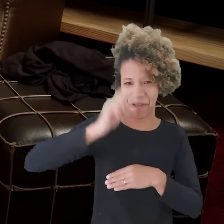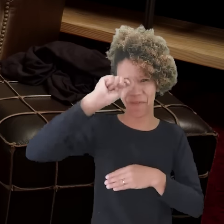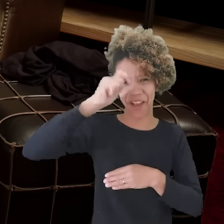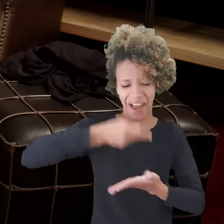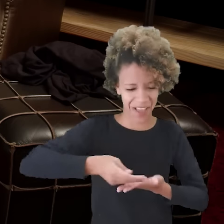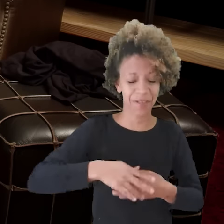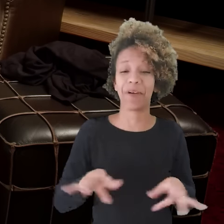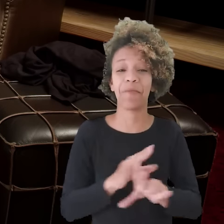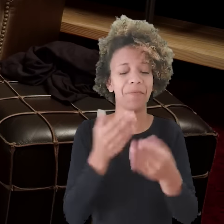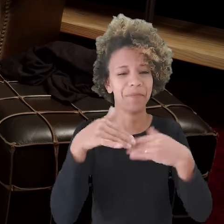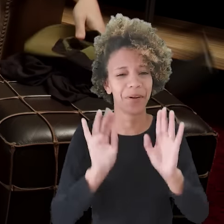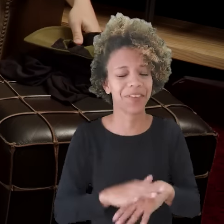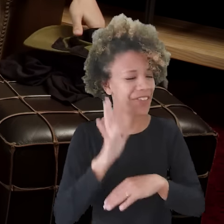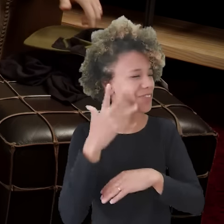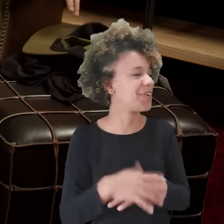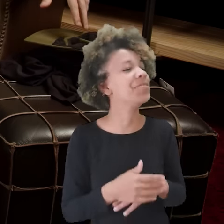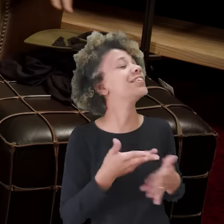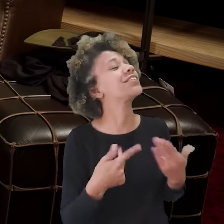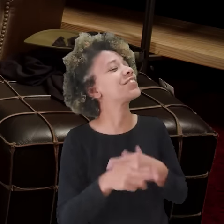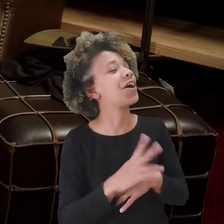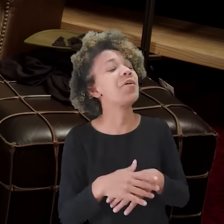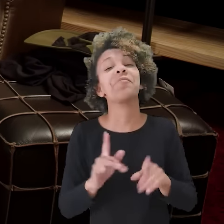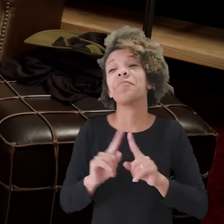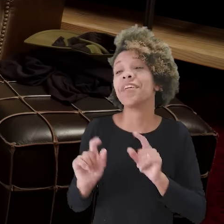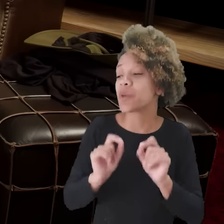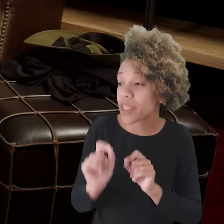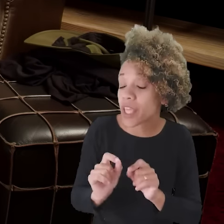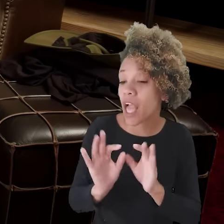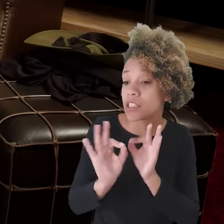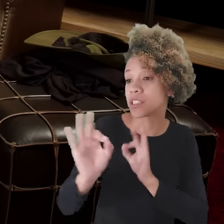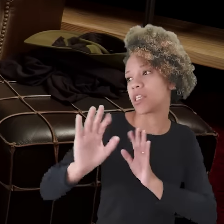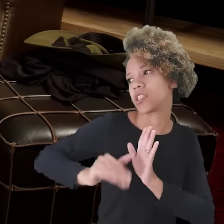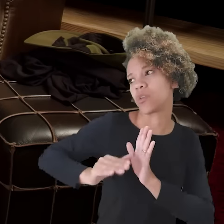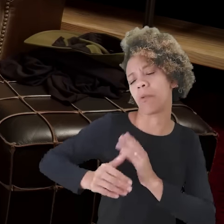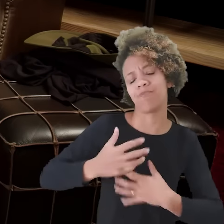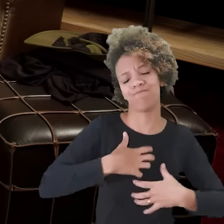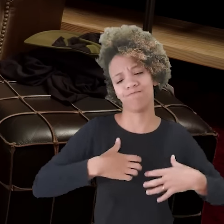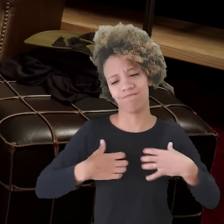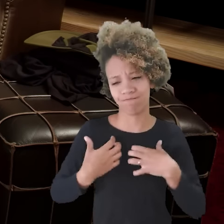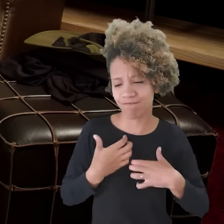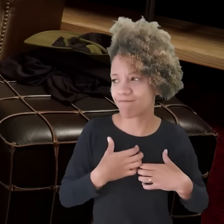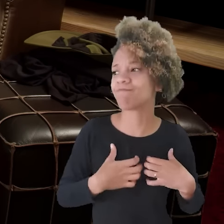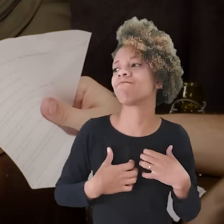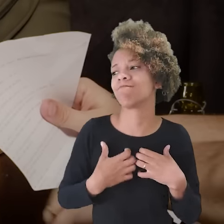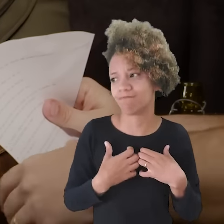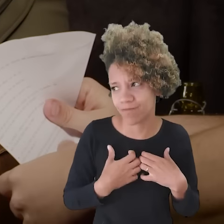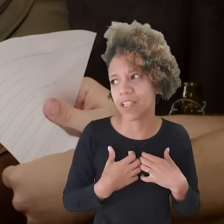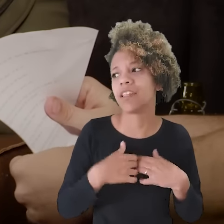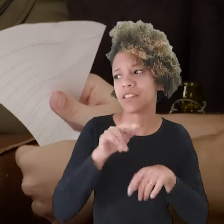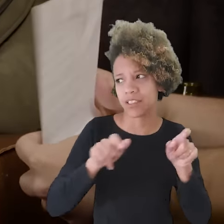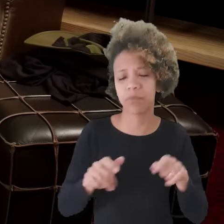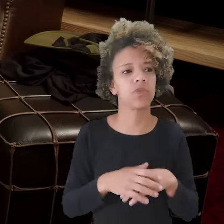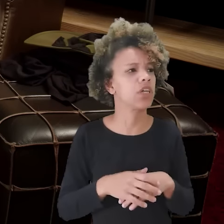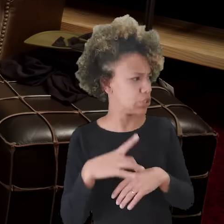pronto acabou resolveu eu acho que a distância do mar Ela mexe muito com a cabeça